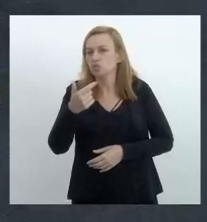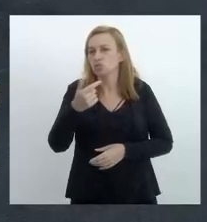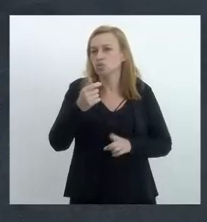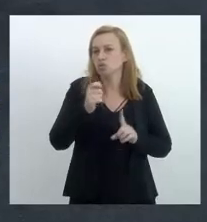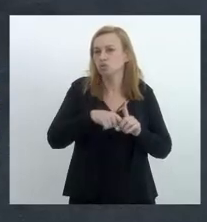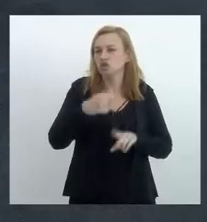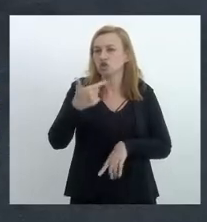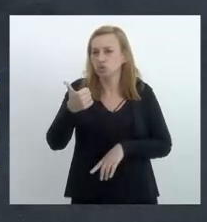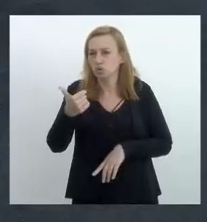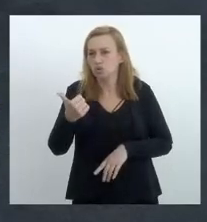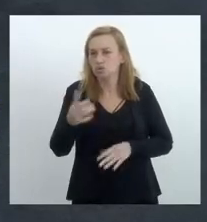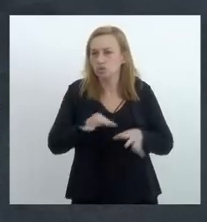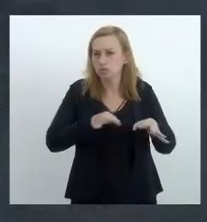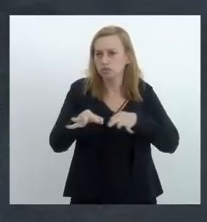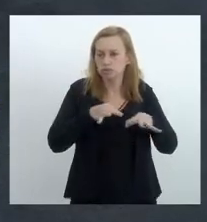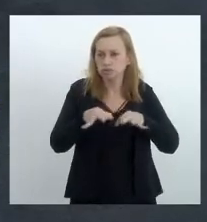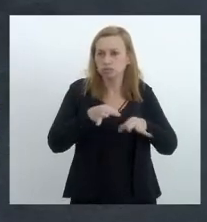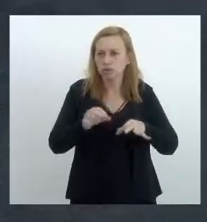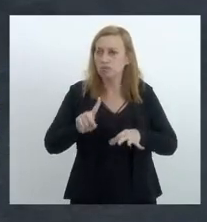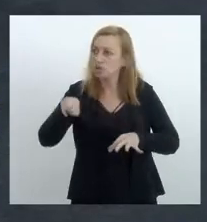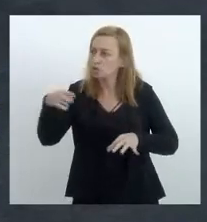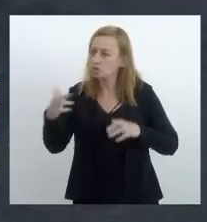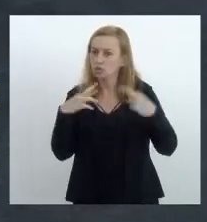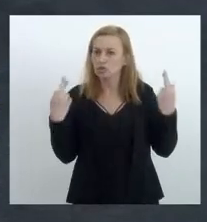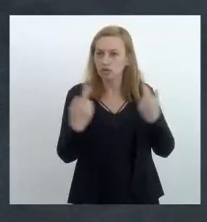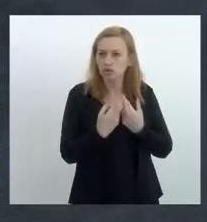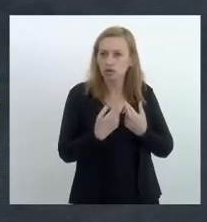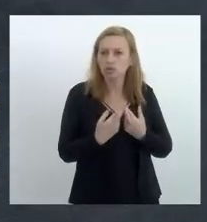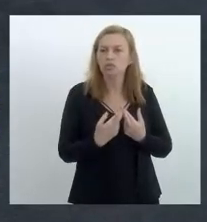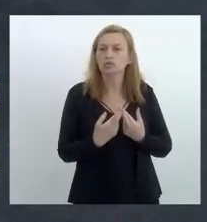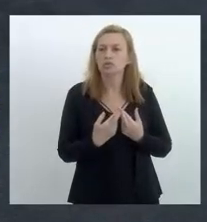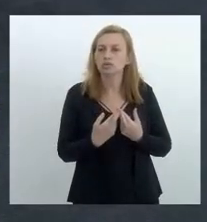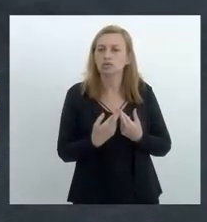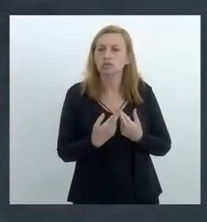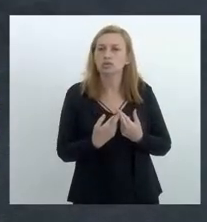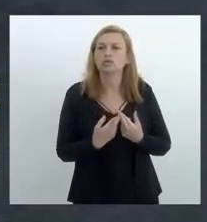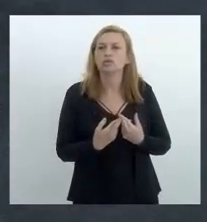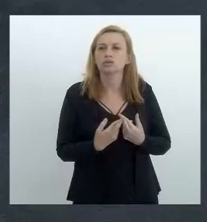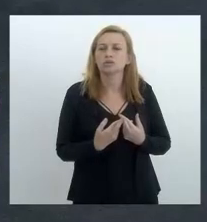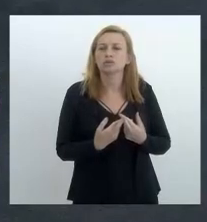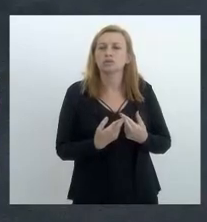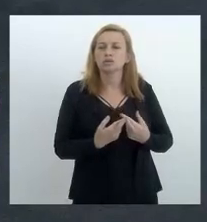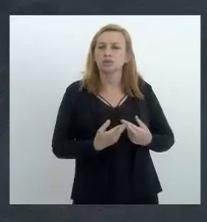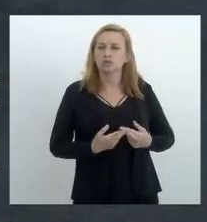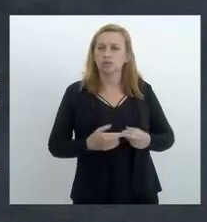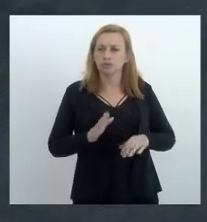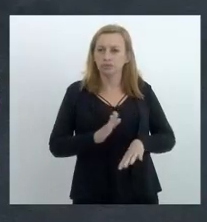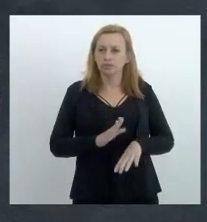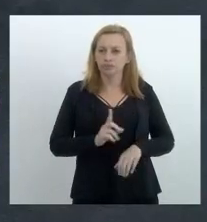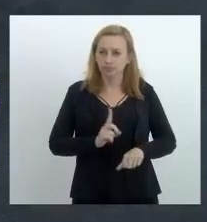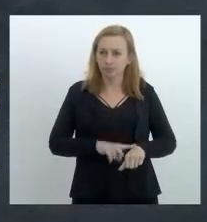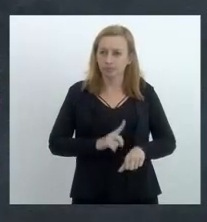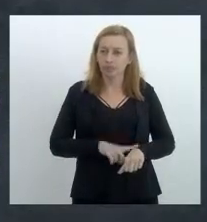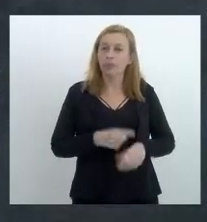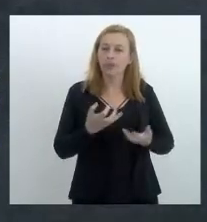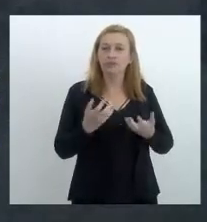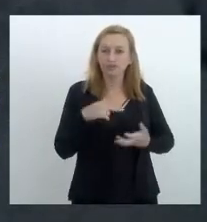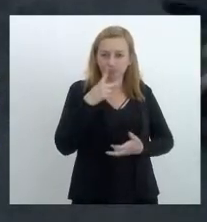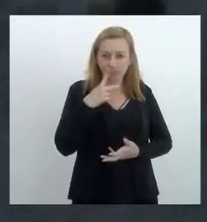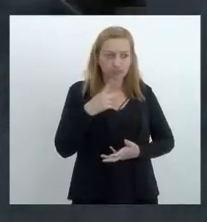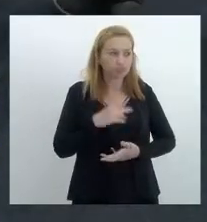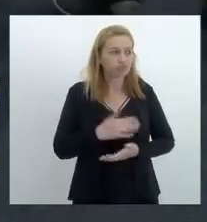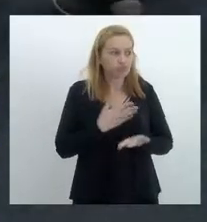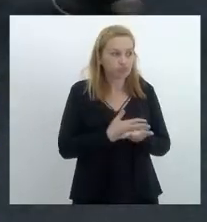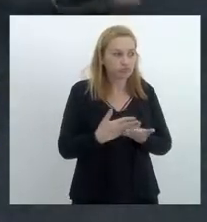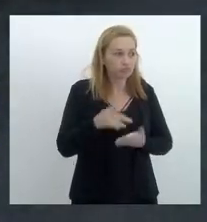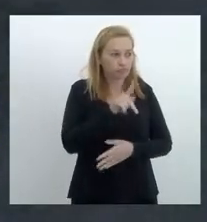de tirar um pouquinho o pé do acelerador para que as próximas audiências tenham um espaçamento maior do tempo. Queria entrar aqui